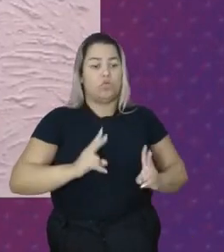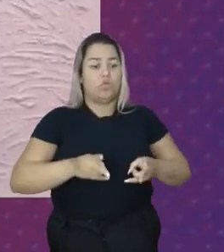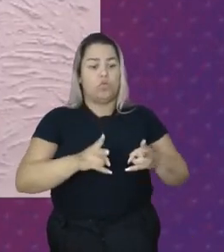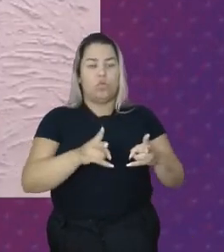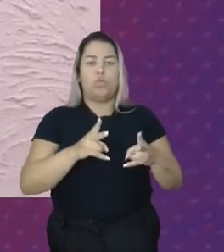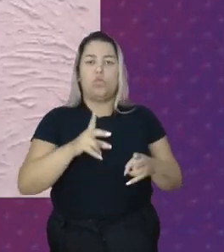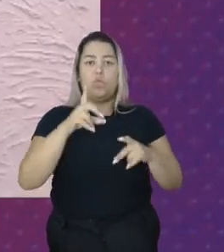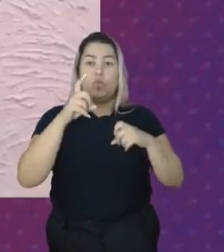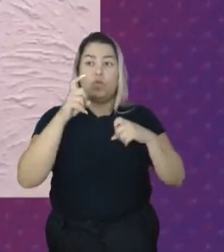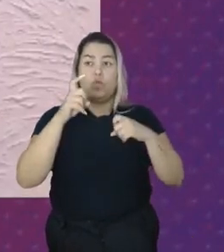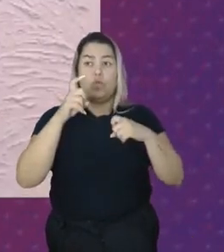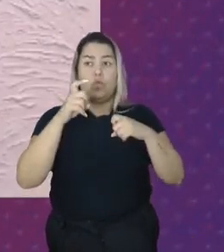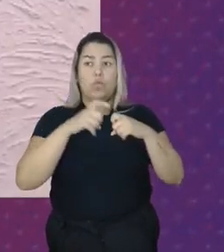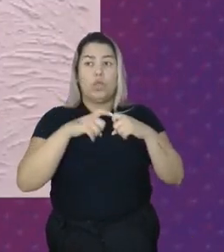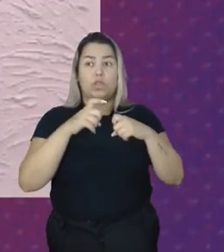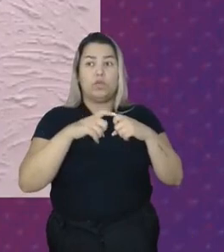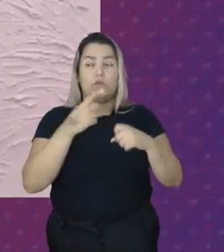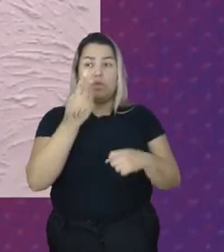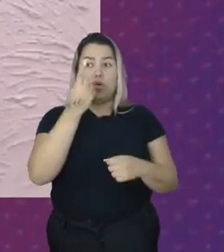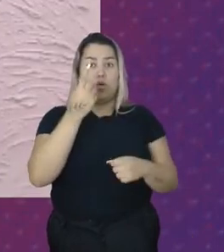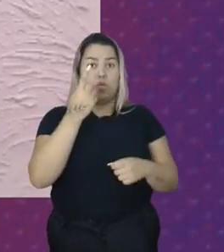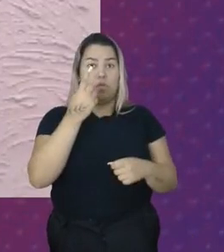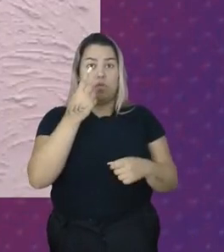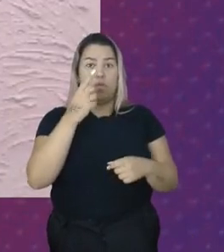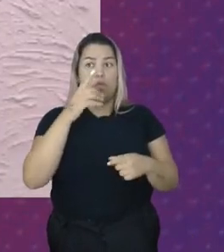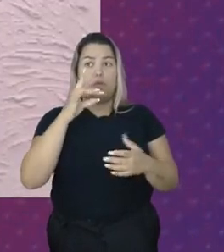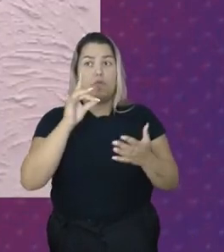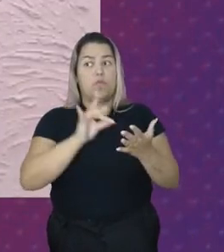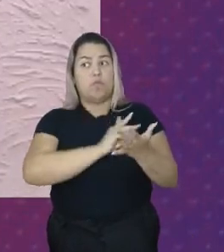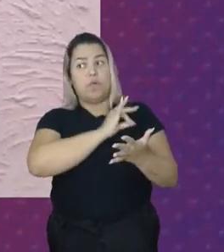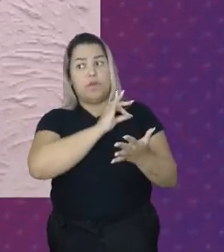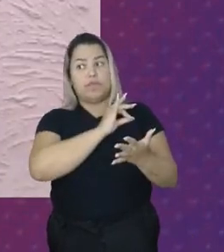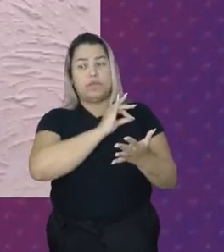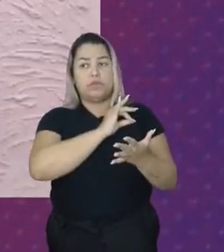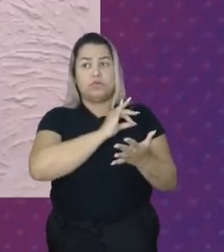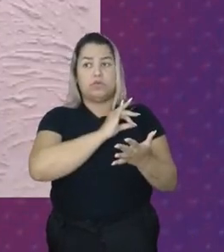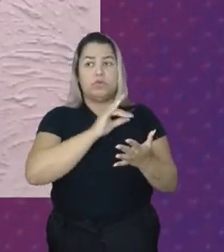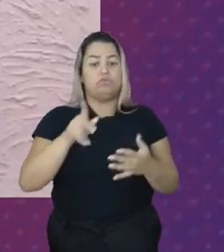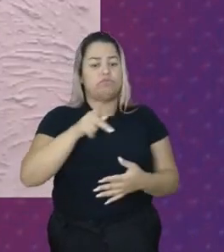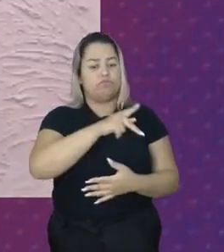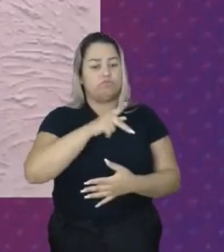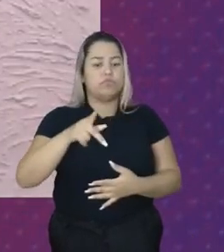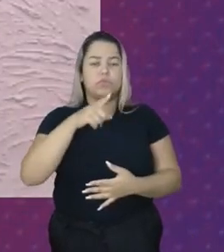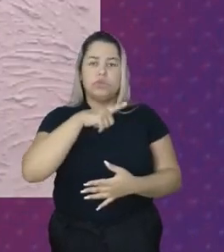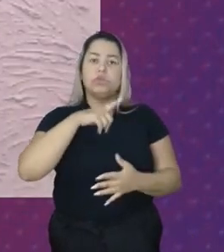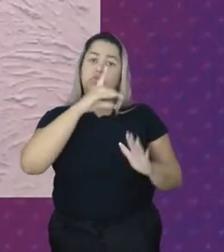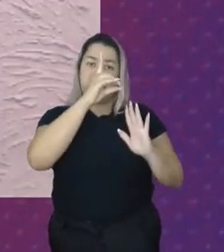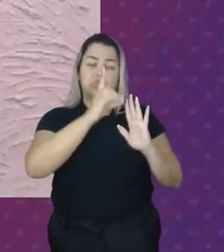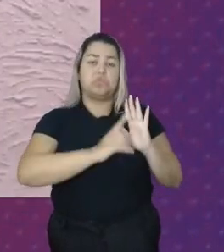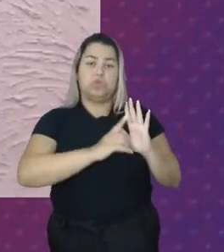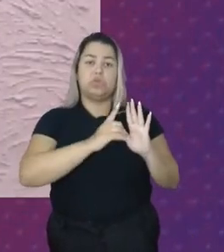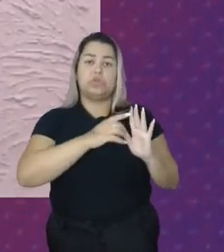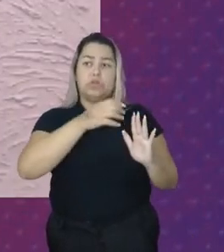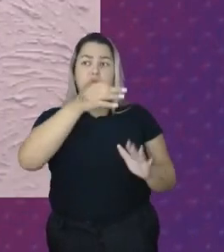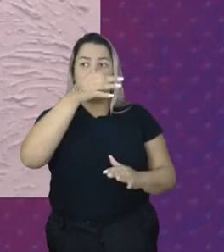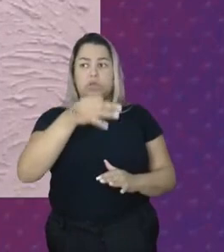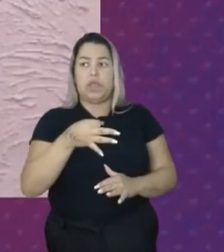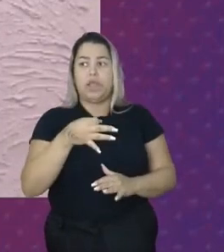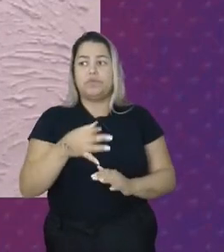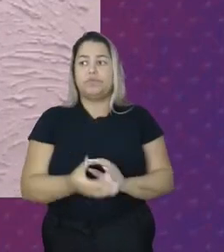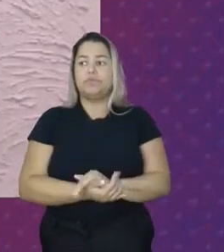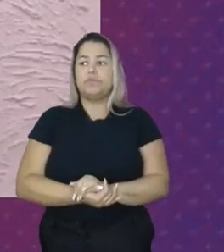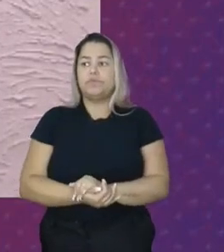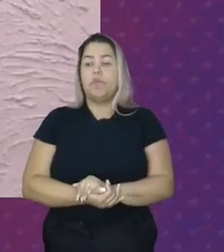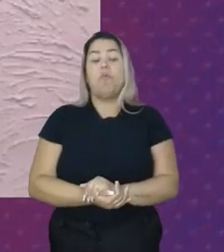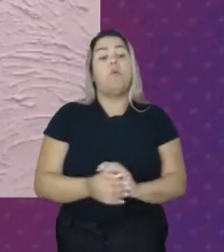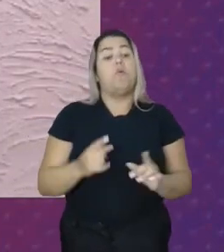médico, ele tem uma matrícula. Um professor, ele tem uma matrícula. E ele tem seus direitos garantidos. Por que é